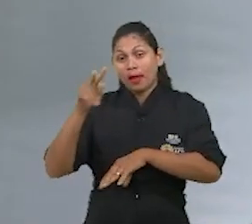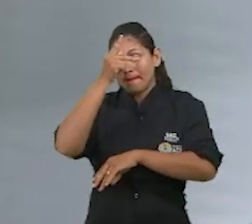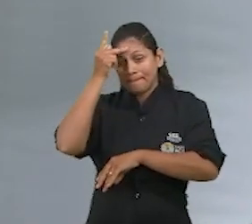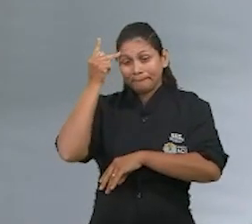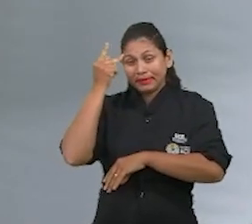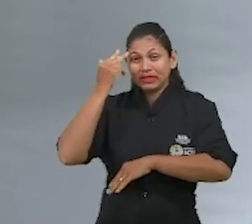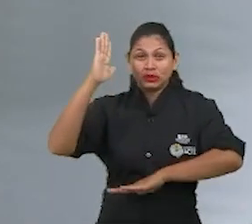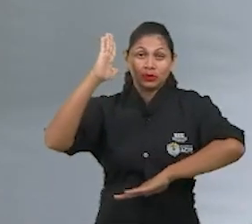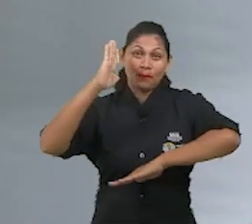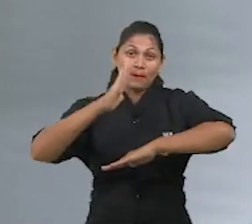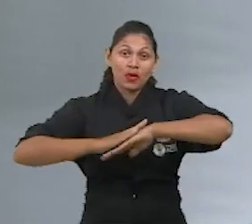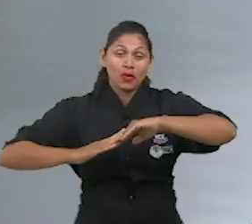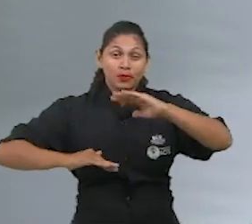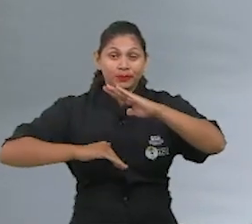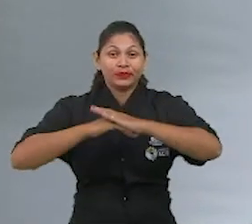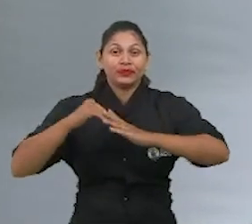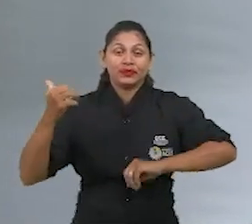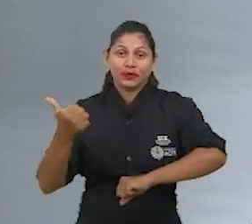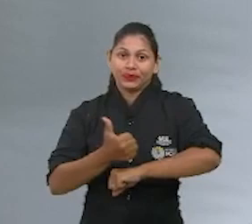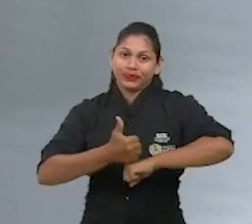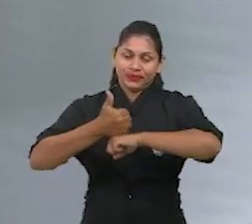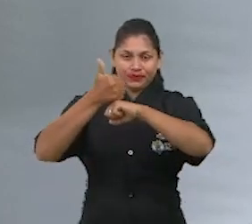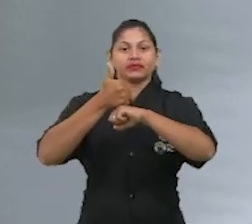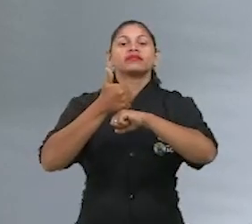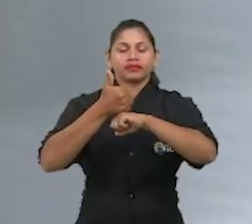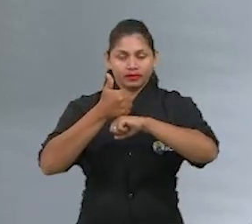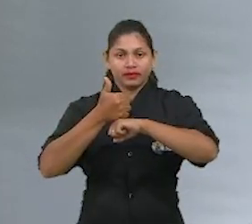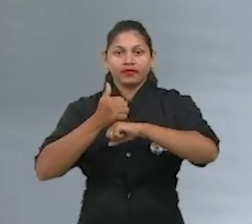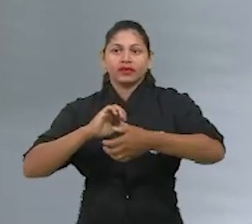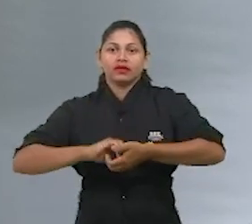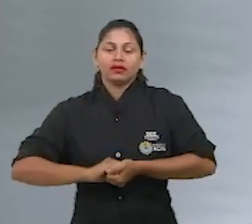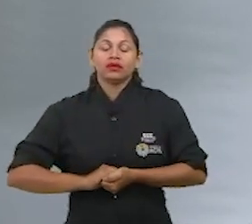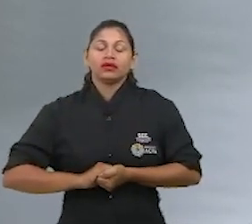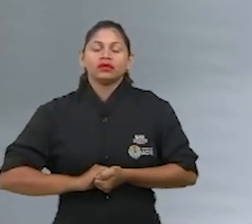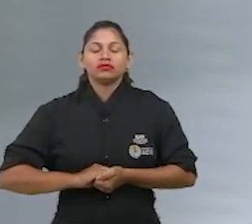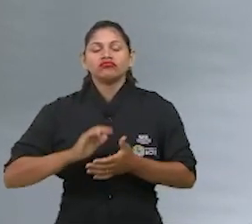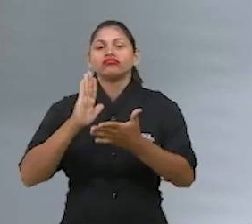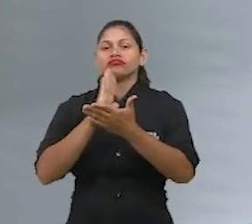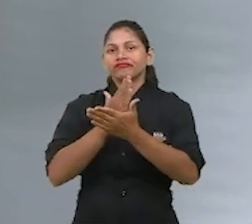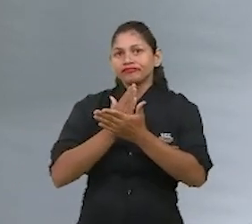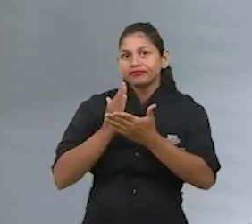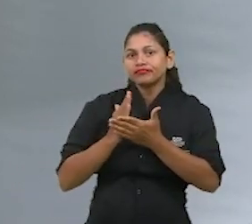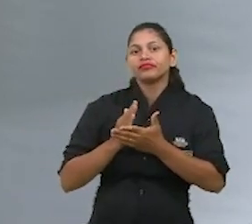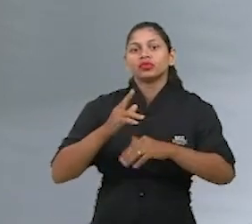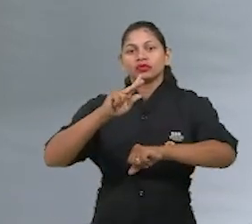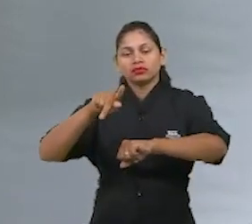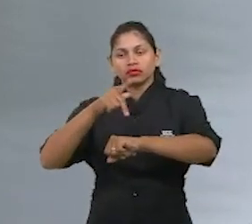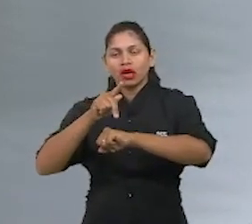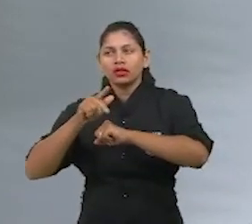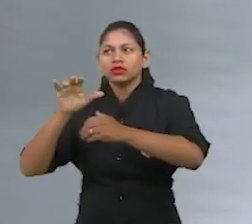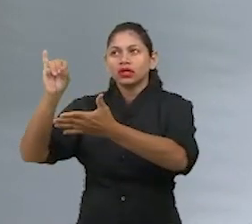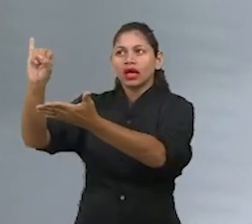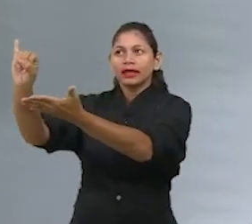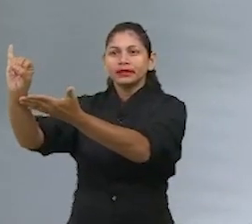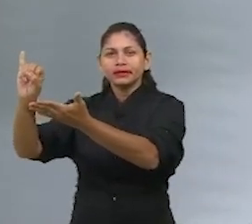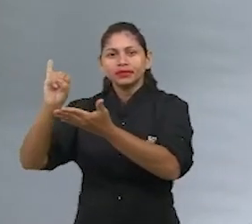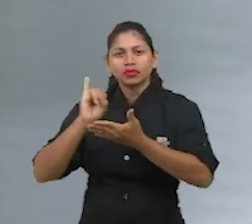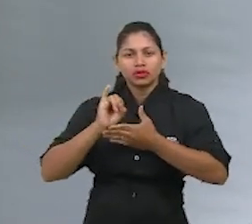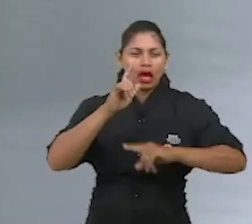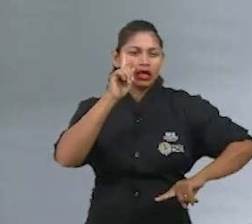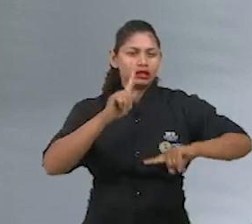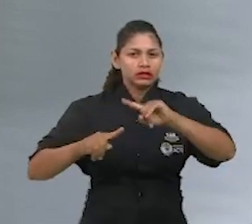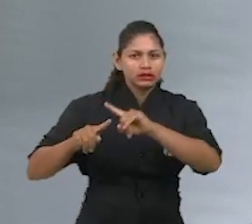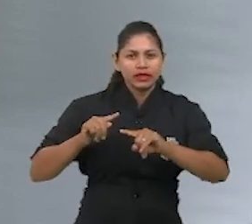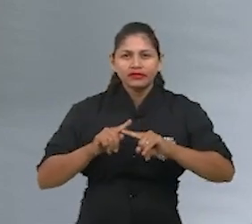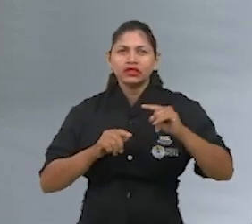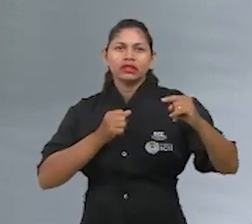existem aí alguns motivos que levam alguns países como o Brasil, a comprar de outros países. Isso seria